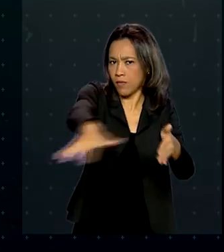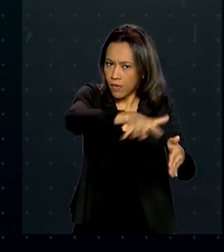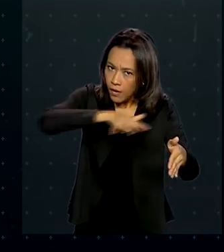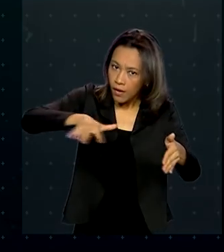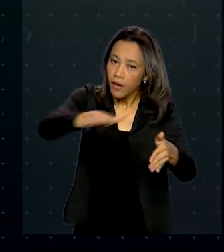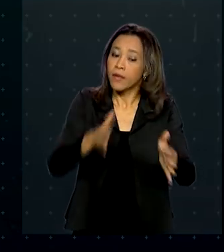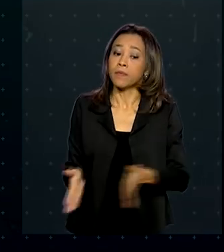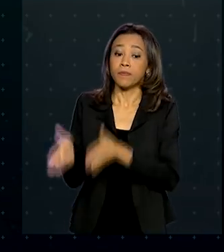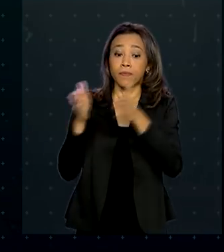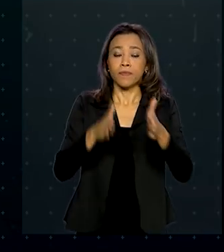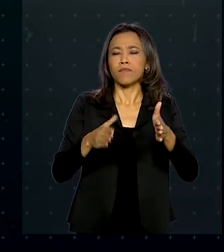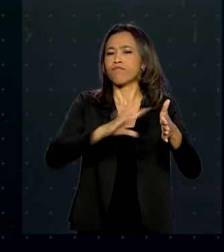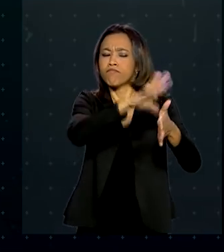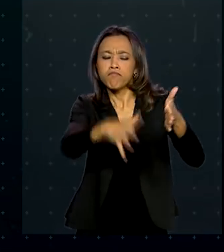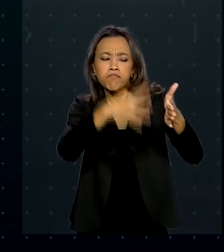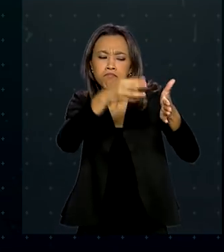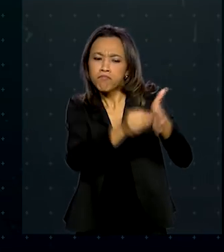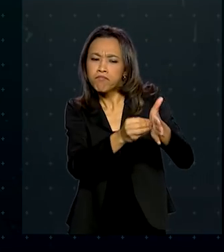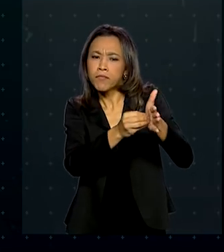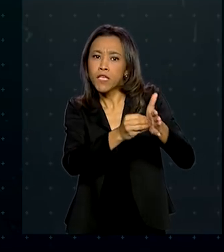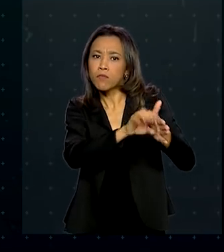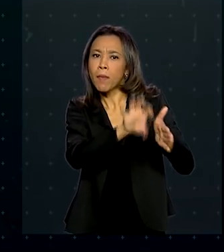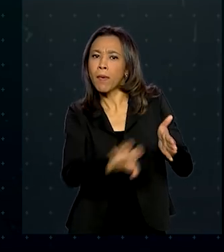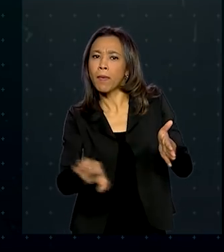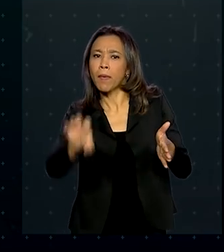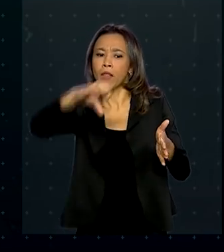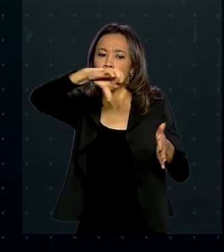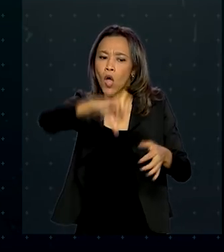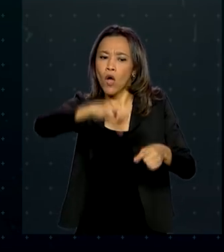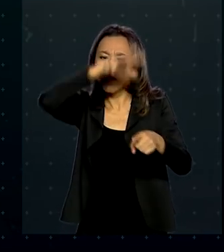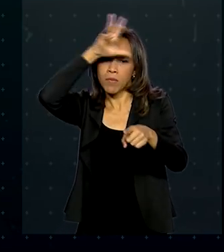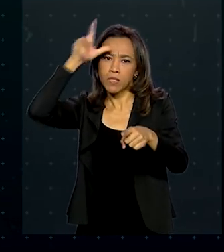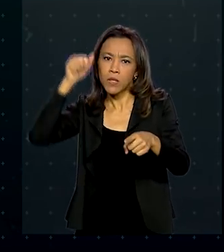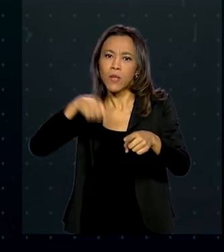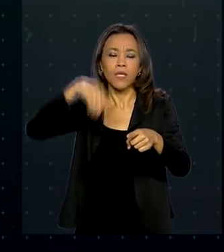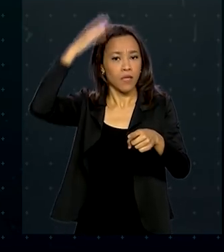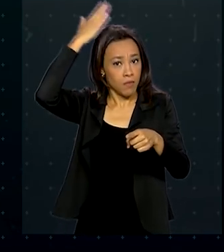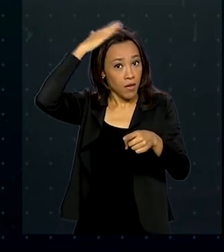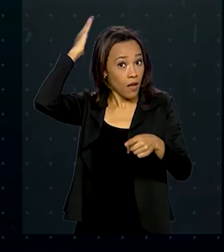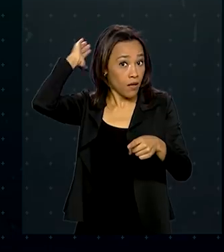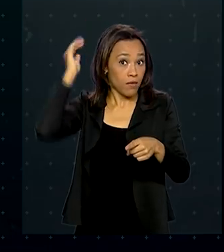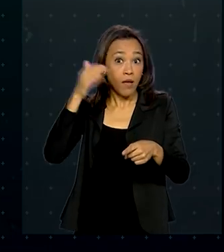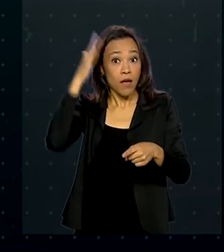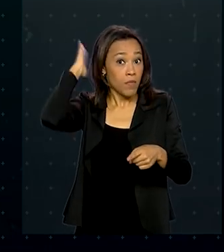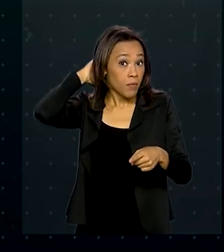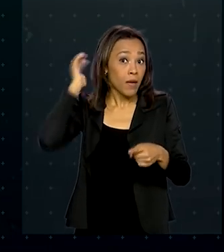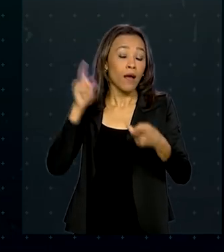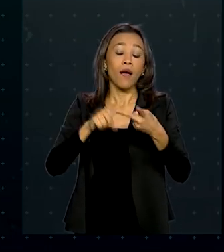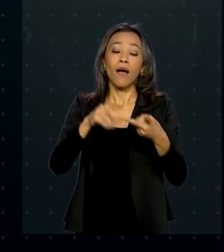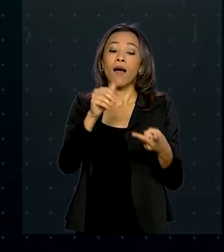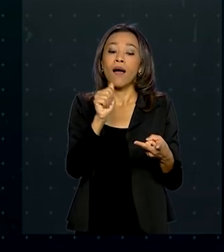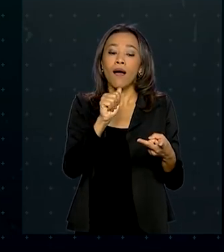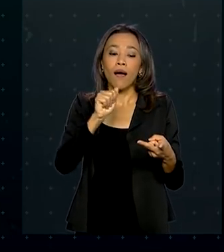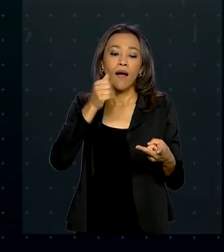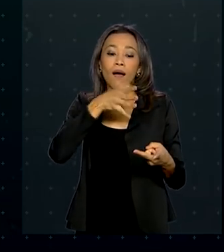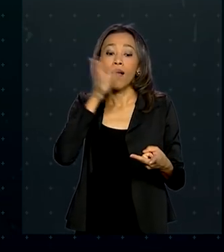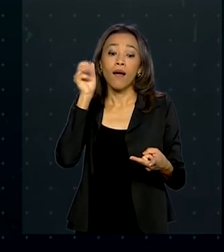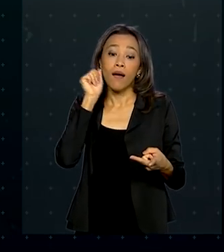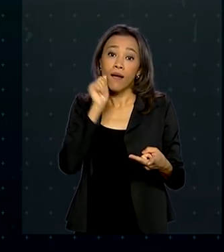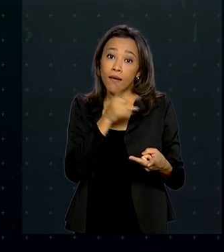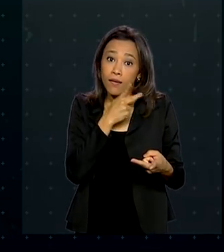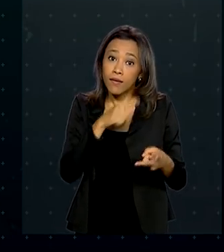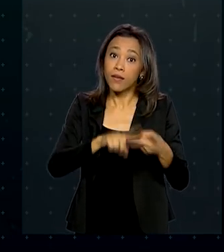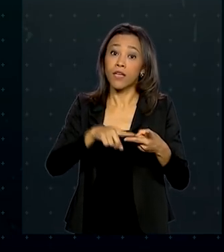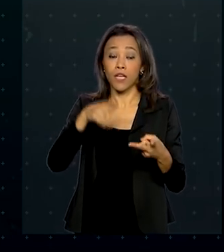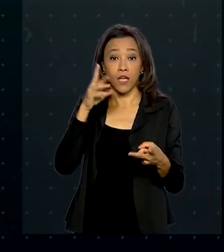Amazônia Legal abrange nove estados, Amazonas, Pará, Amapá, Acre, Rondônia e Roraima,